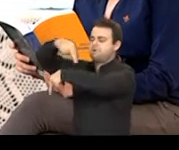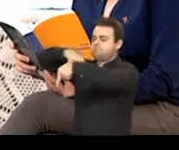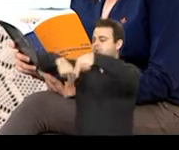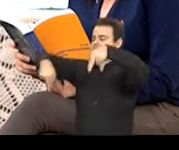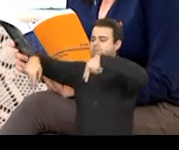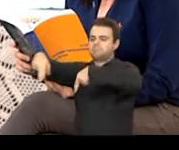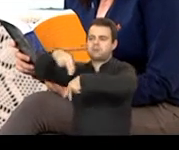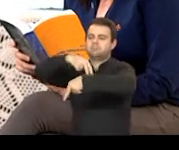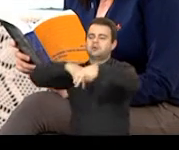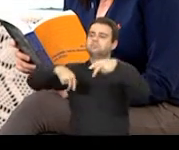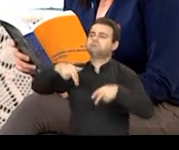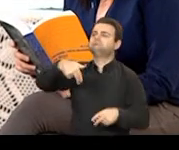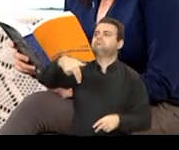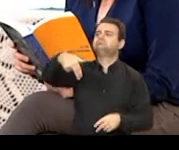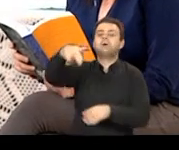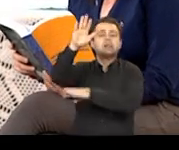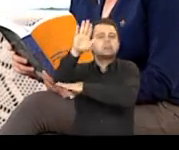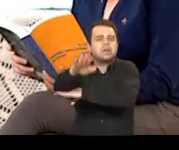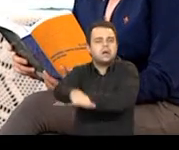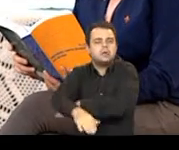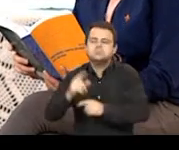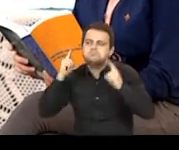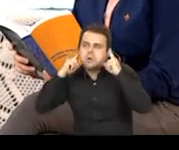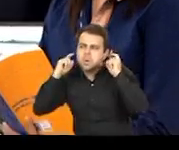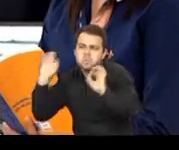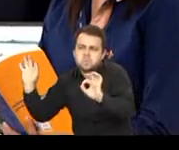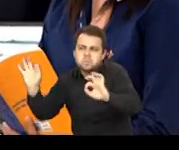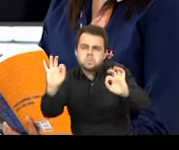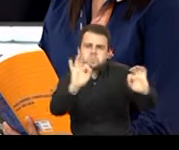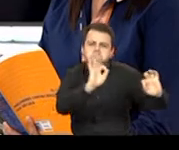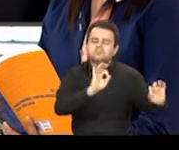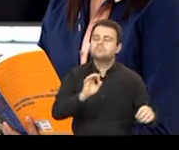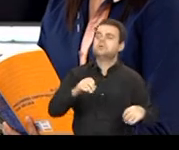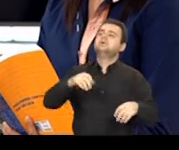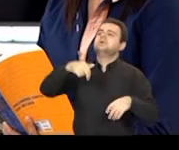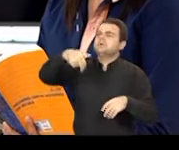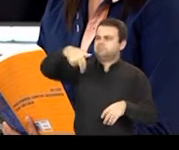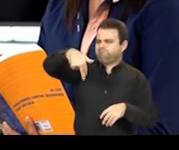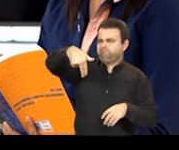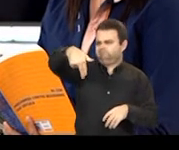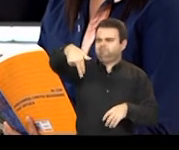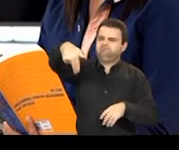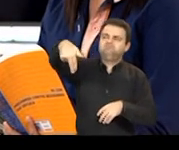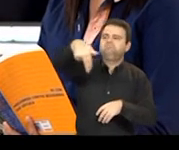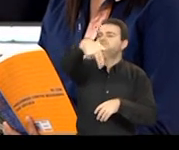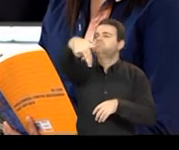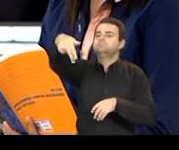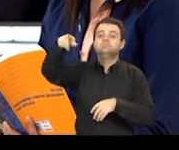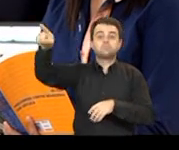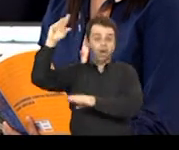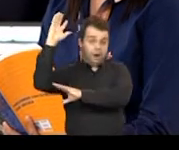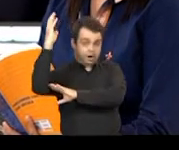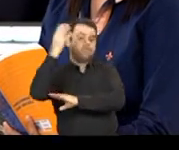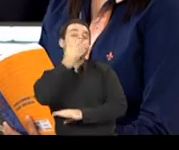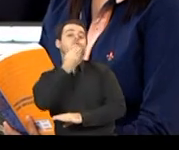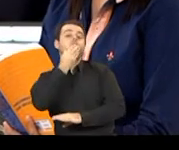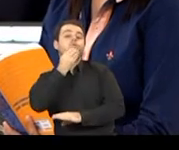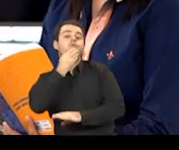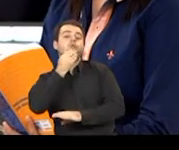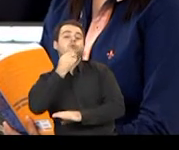viva na quietude da tarde. Ele a esperava, encostado a uma